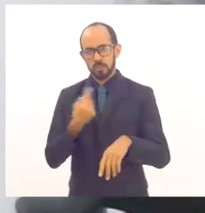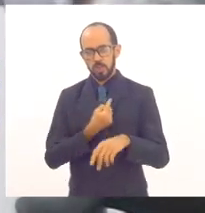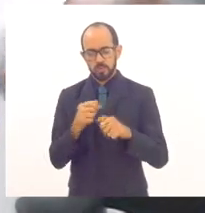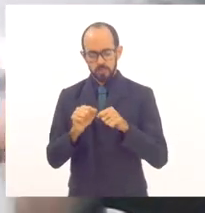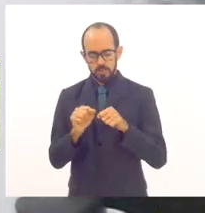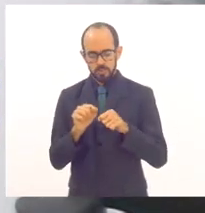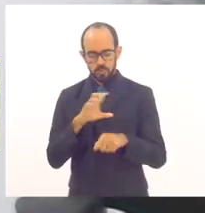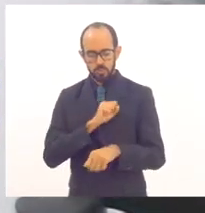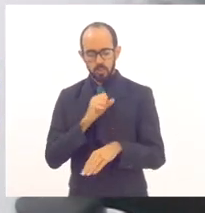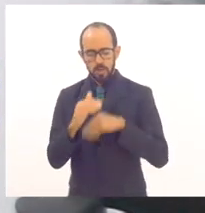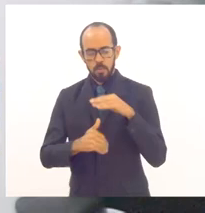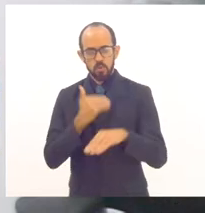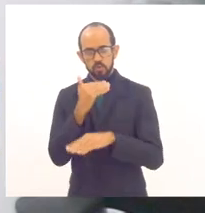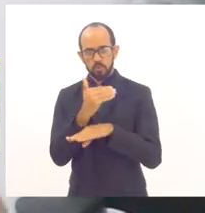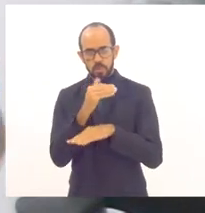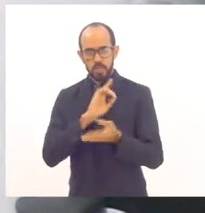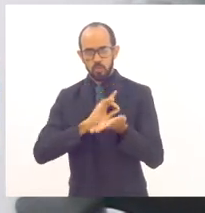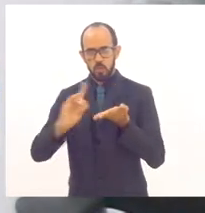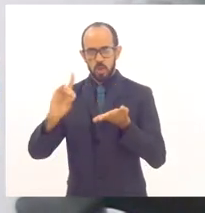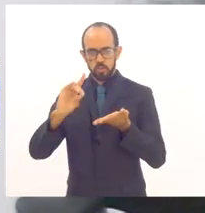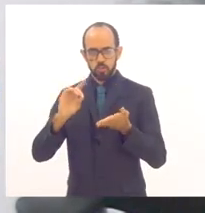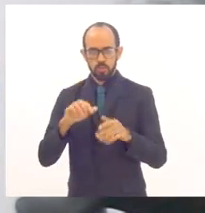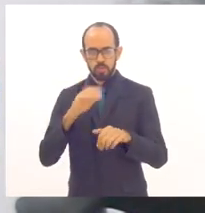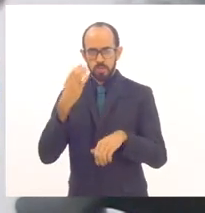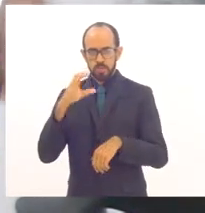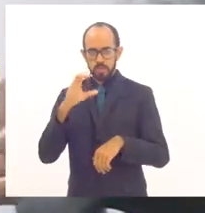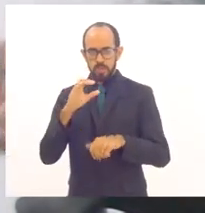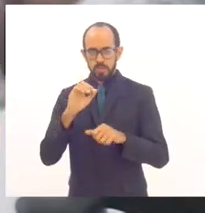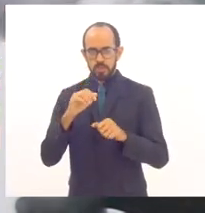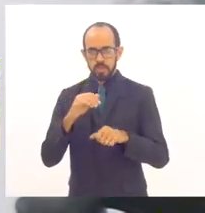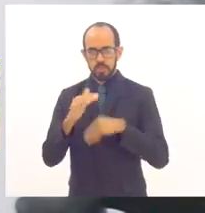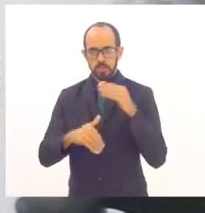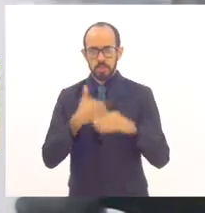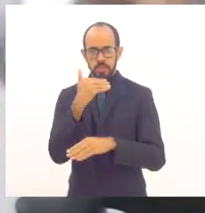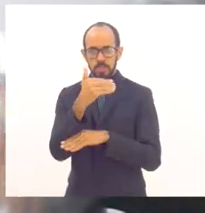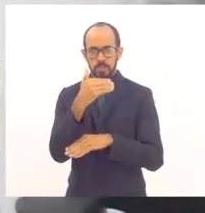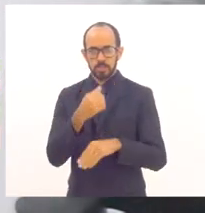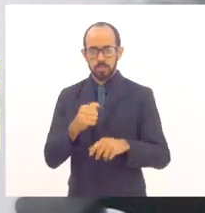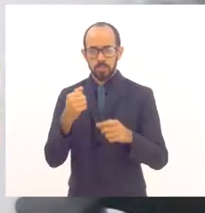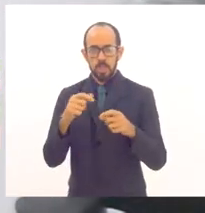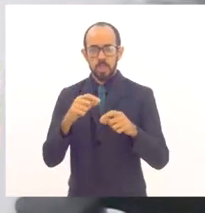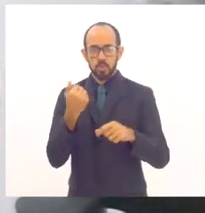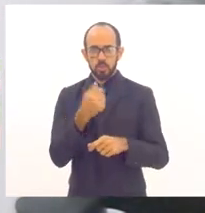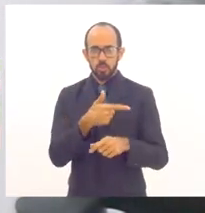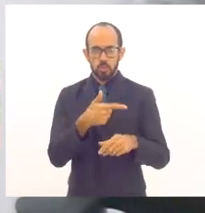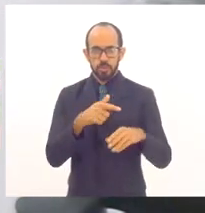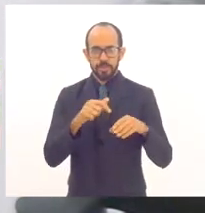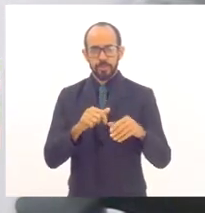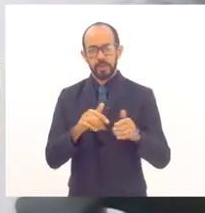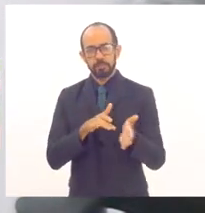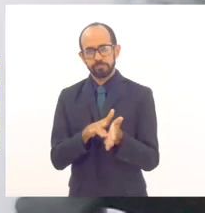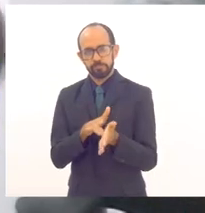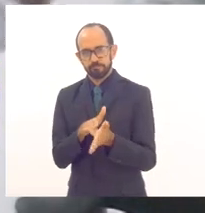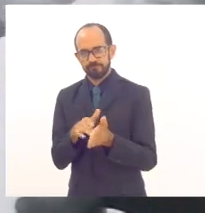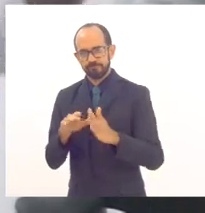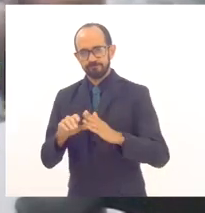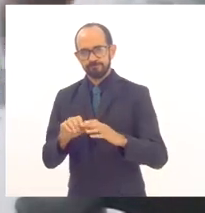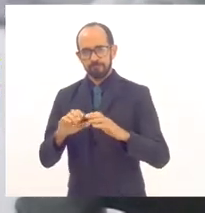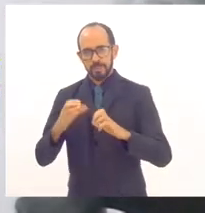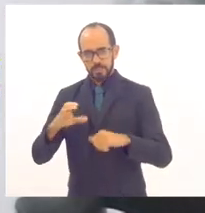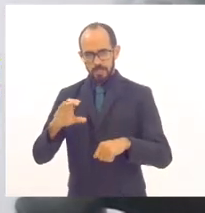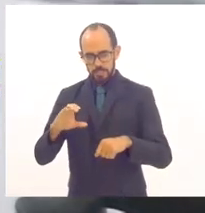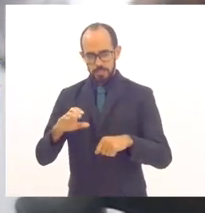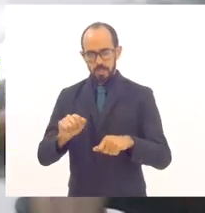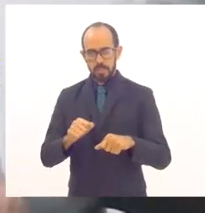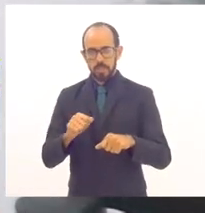amor fale mais forte que o ódio, que a ciência fale mais forte do que o obscurantismo, e que a solidariedade fale mais